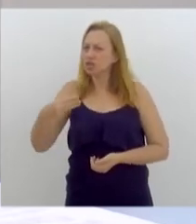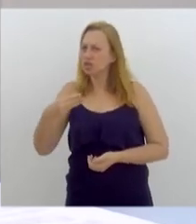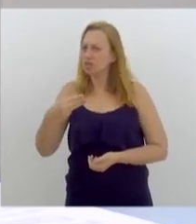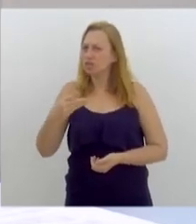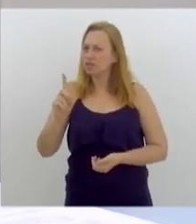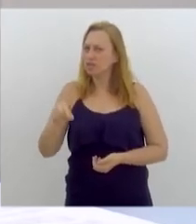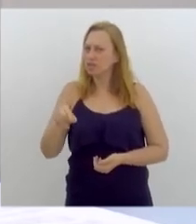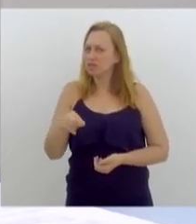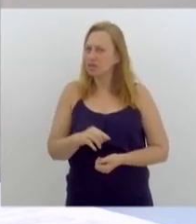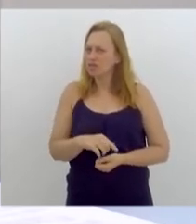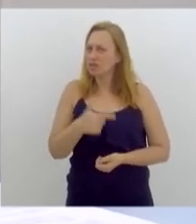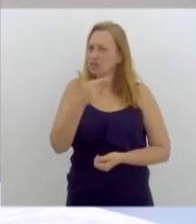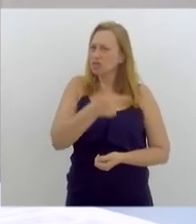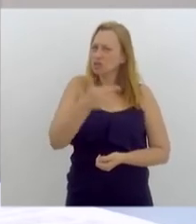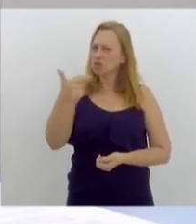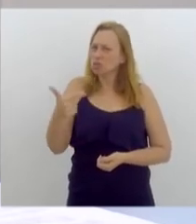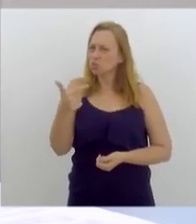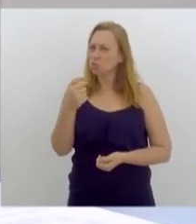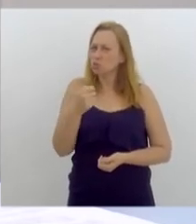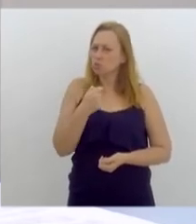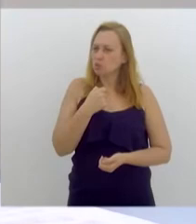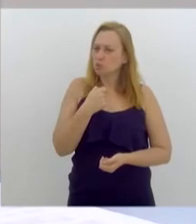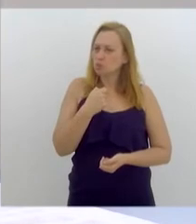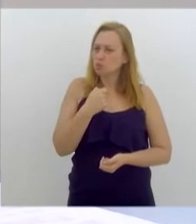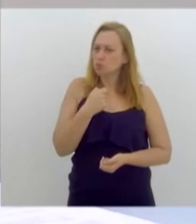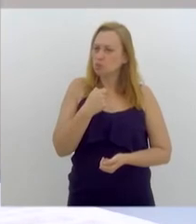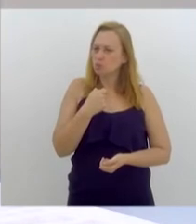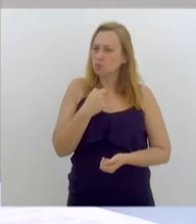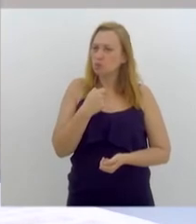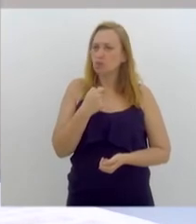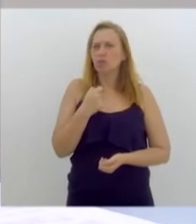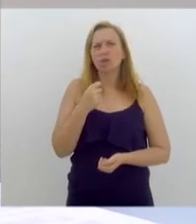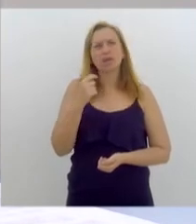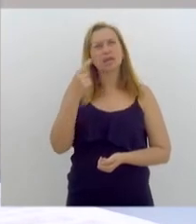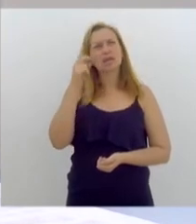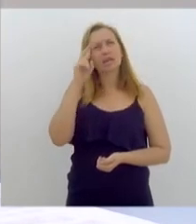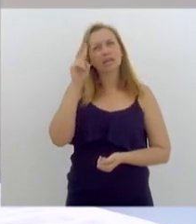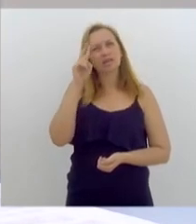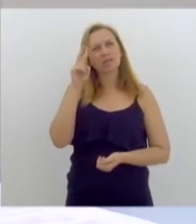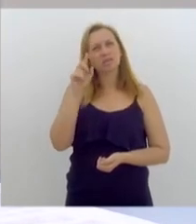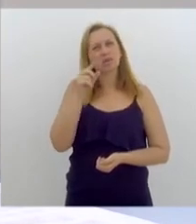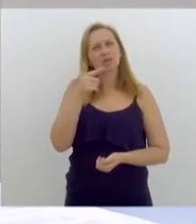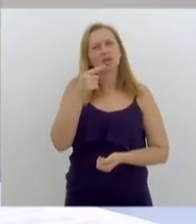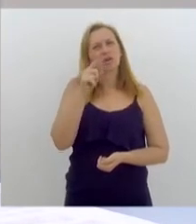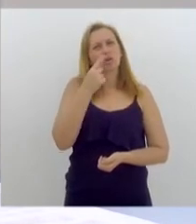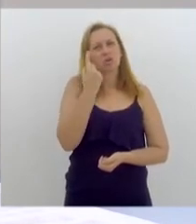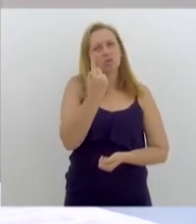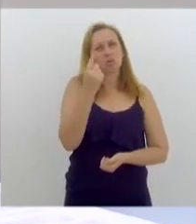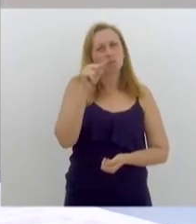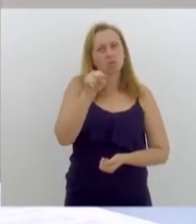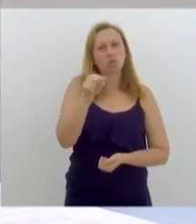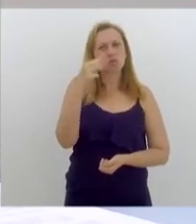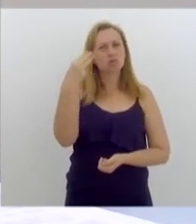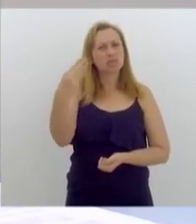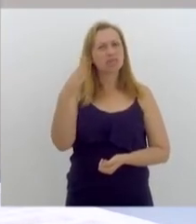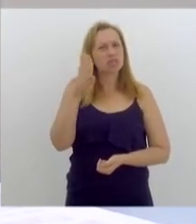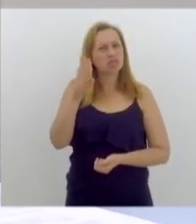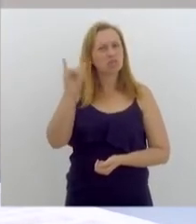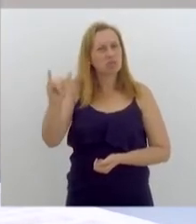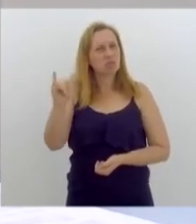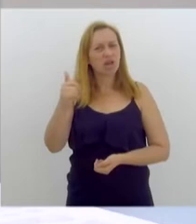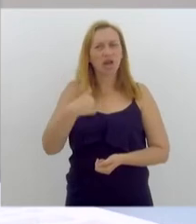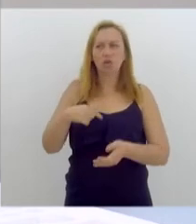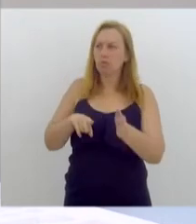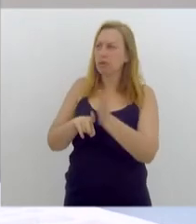e 22 salvo o erro de memória é um ponto 3B Aí